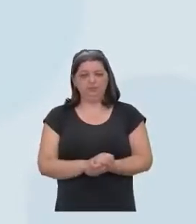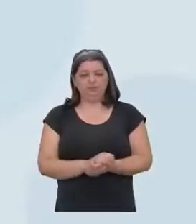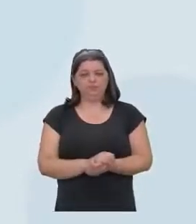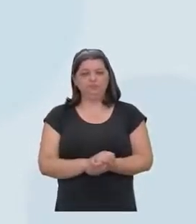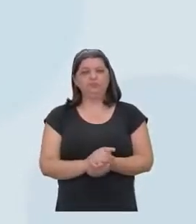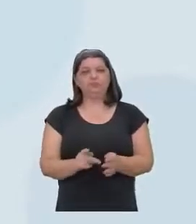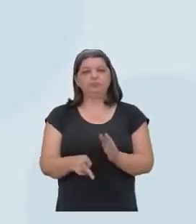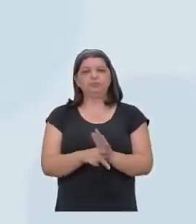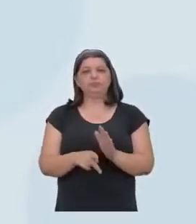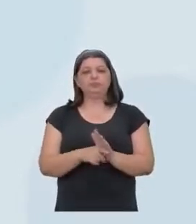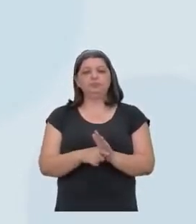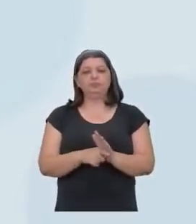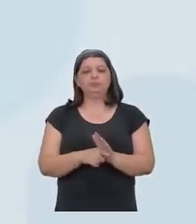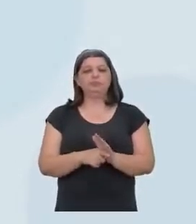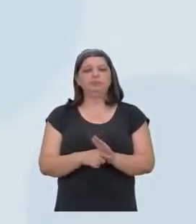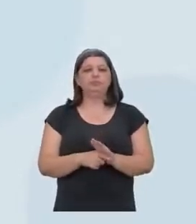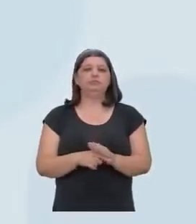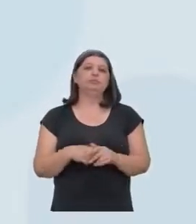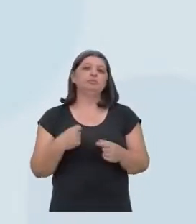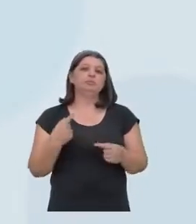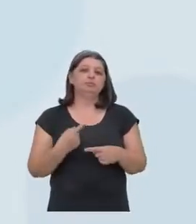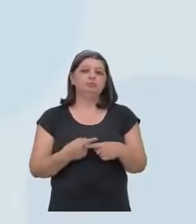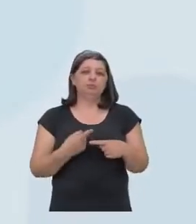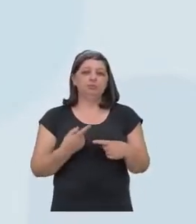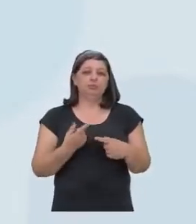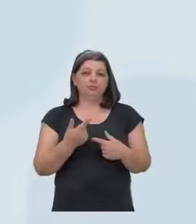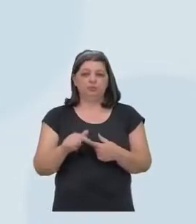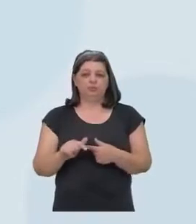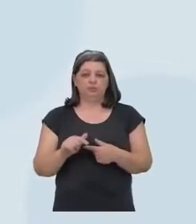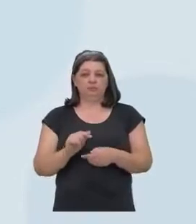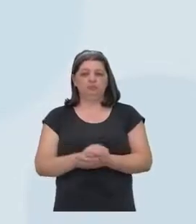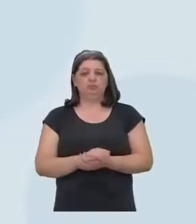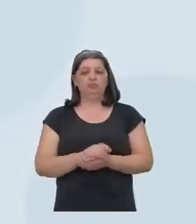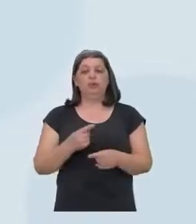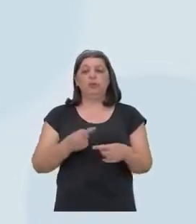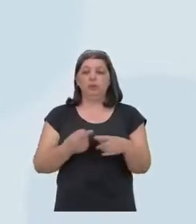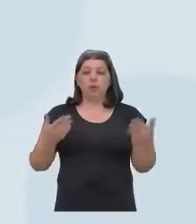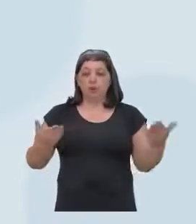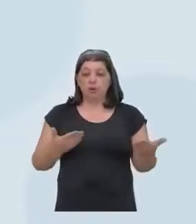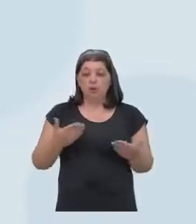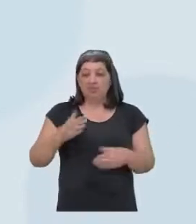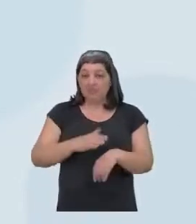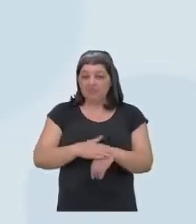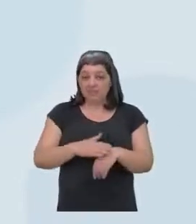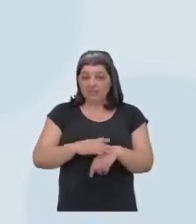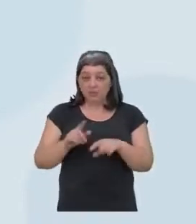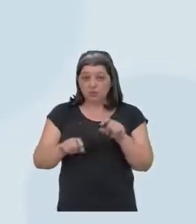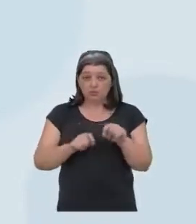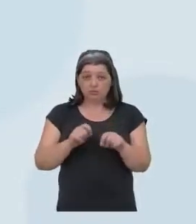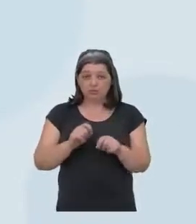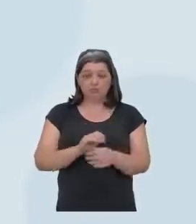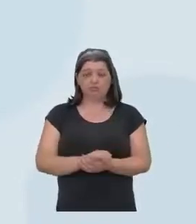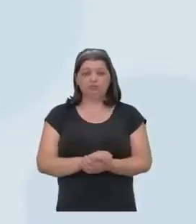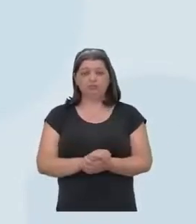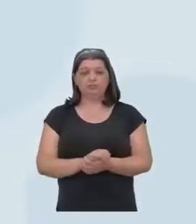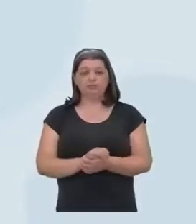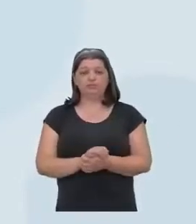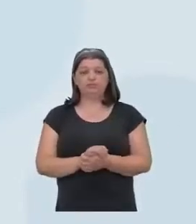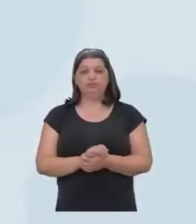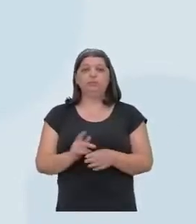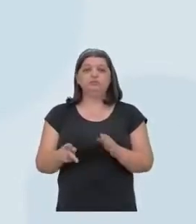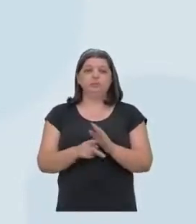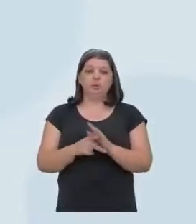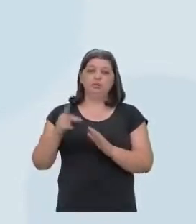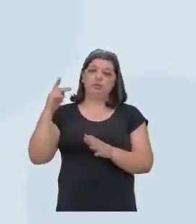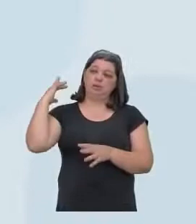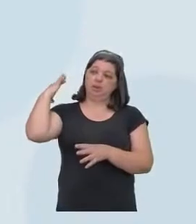que eu achei que foi mais legal do que ficar apontando um texto ou outro. Por quê? Sim. Porque hoje vamos fazer o quê? Vamos retomar. Né? E na aula da